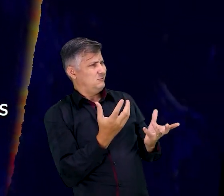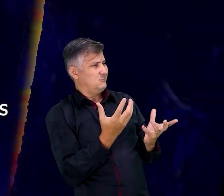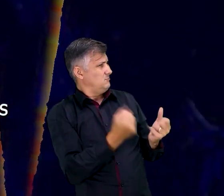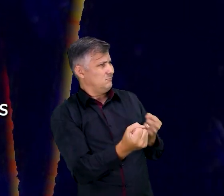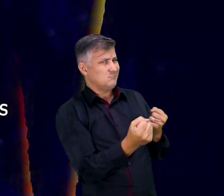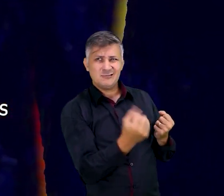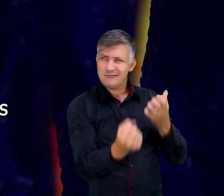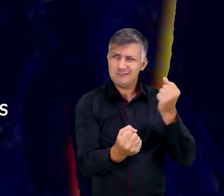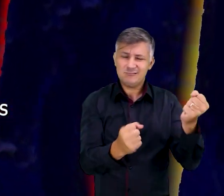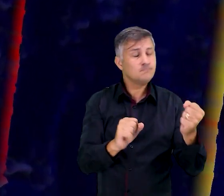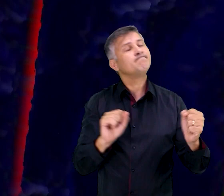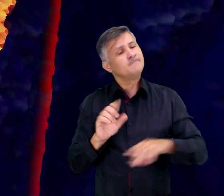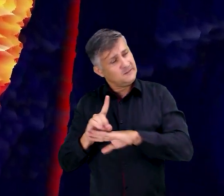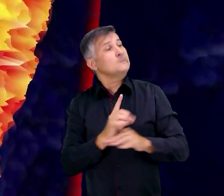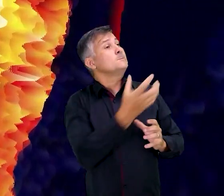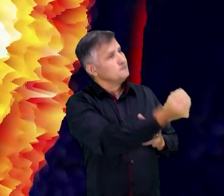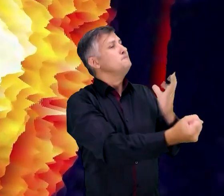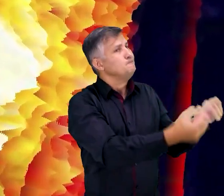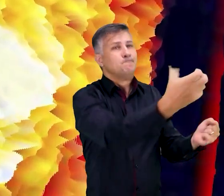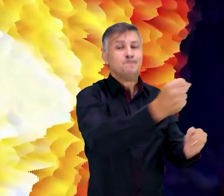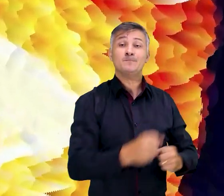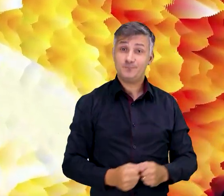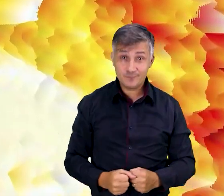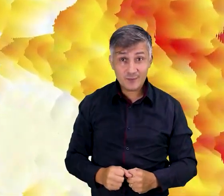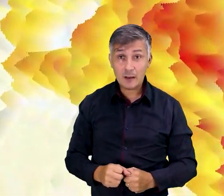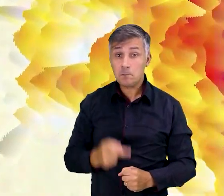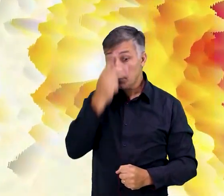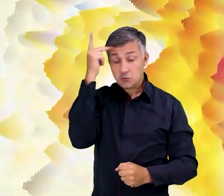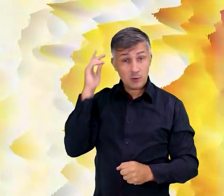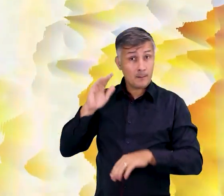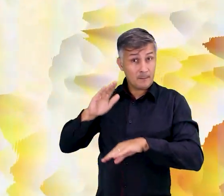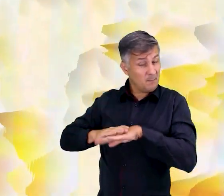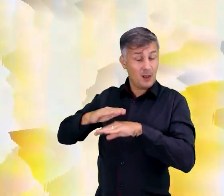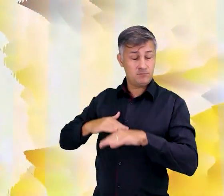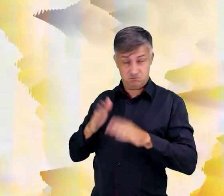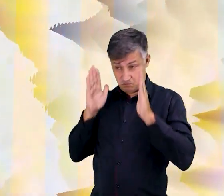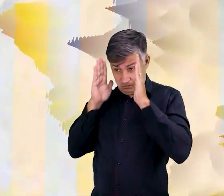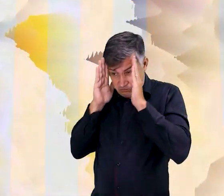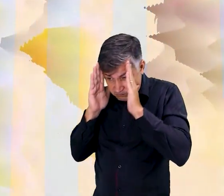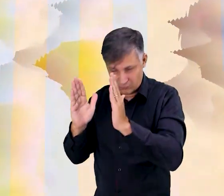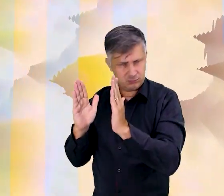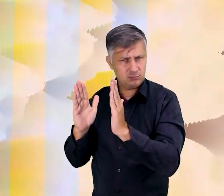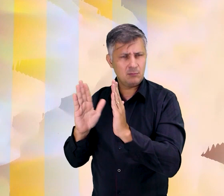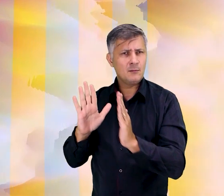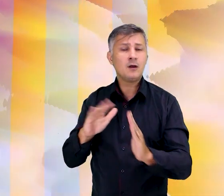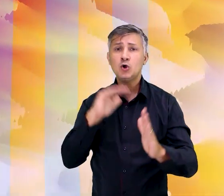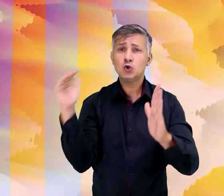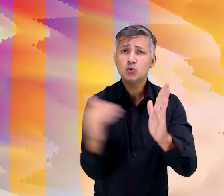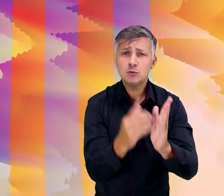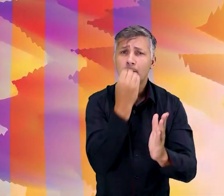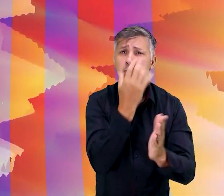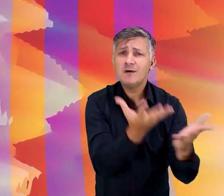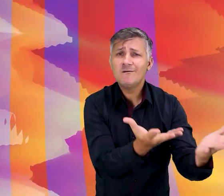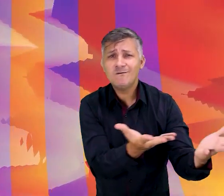aceitos, tanto pela sociedade como por parte de artistas e críticos mais conservadores. Todos são